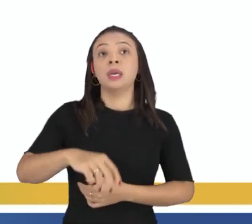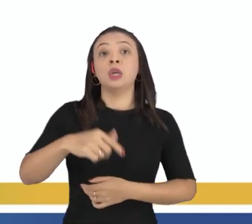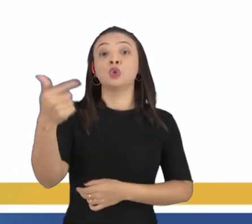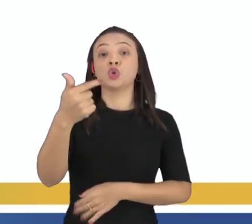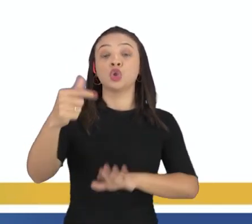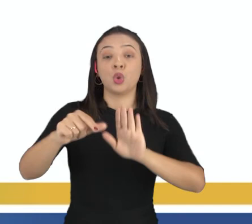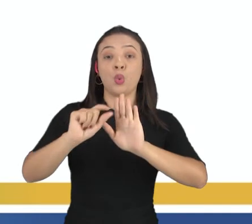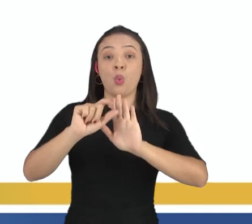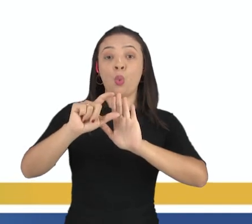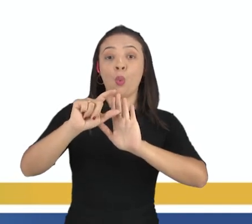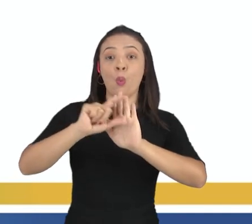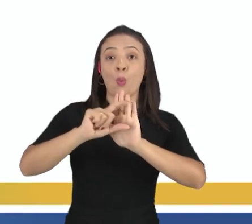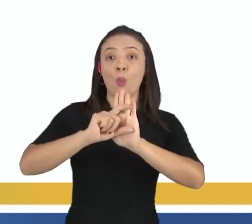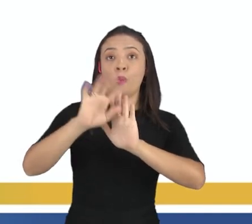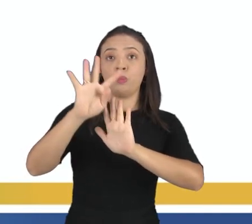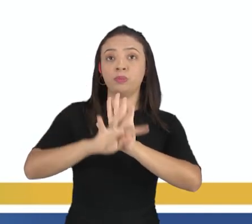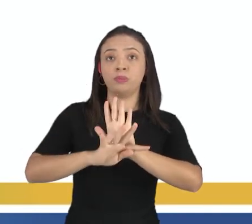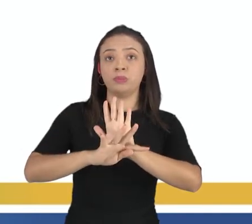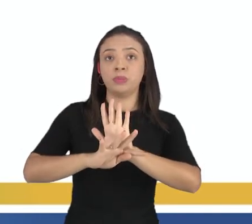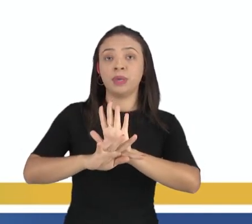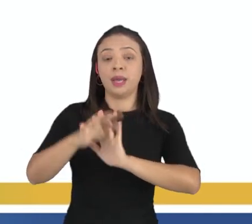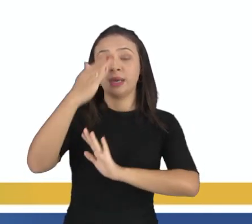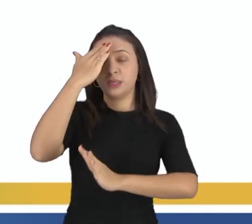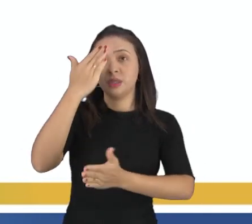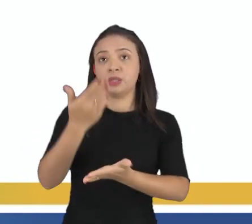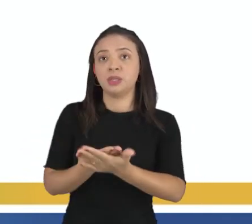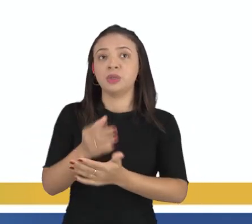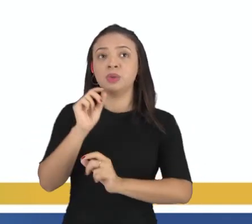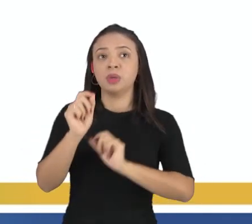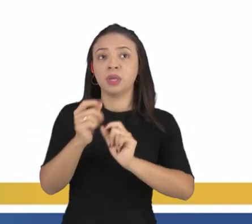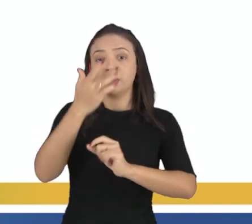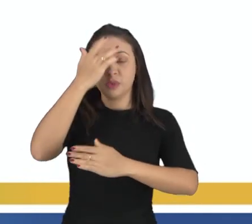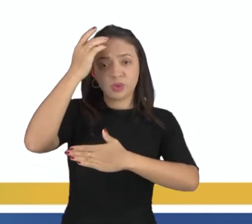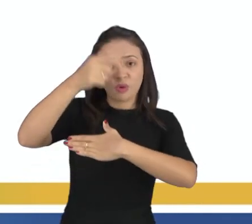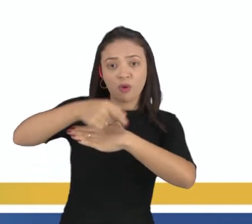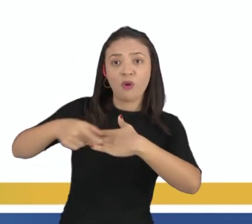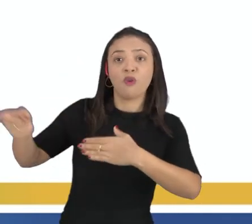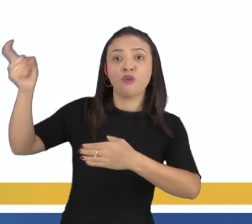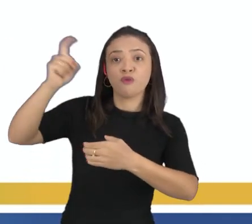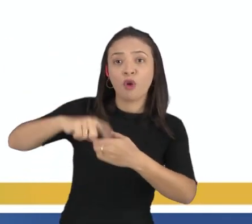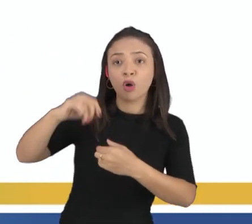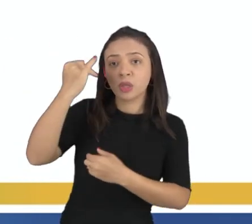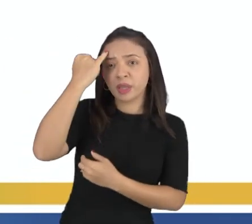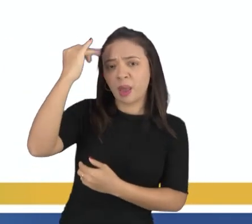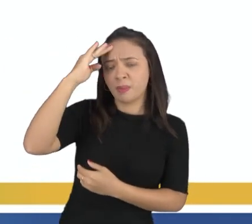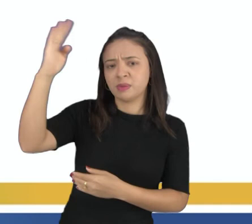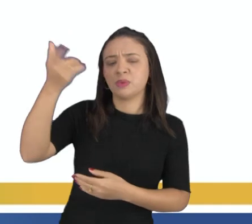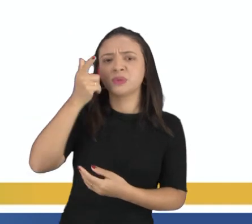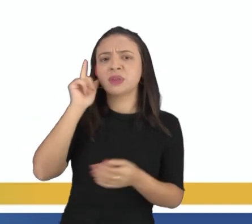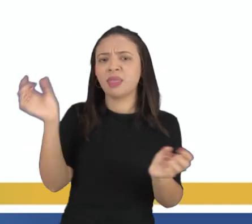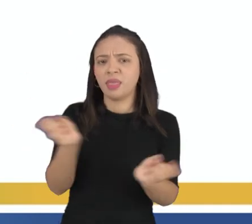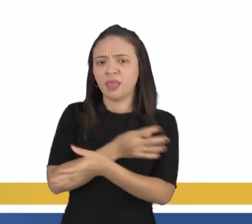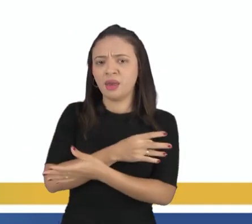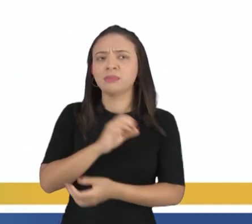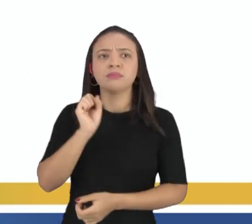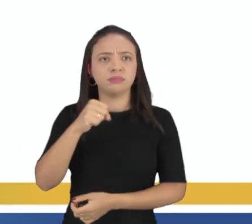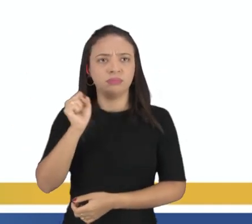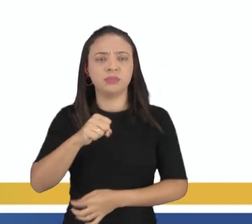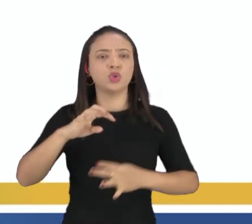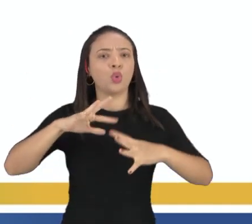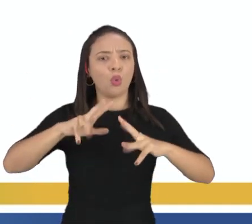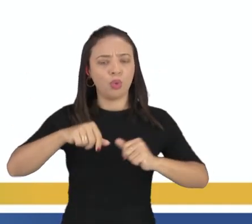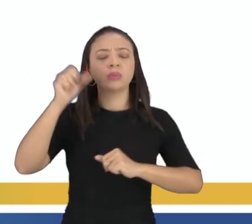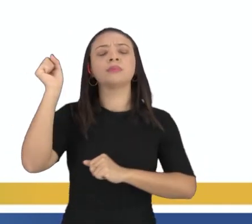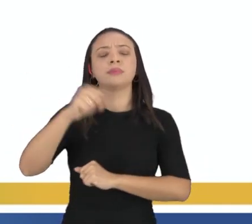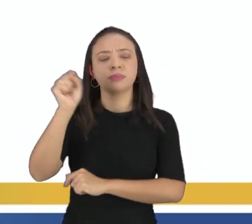No segundo parágrafo do texto, tem-se a conclusão do mesmo em que o autor retoma a ideia principal do texto para encerrá-lo? Sim. Então, todas as